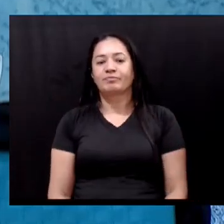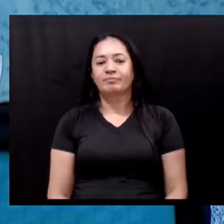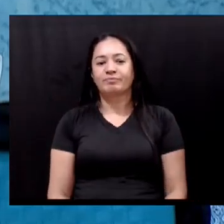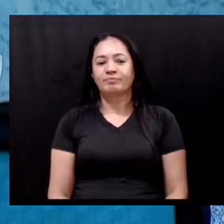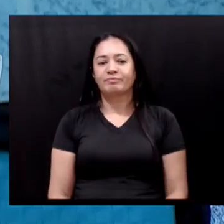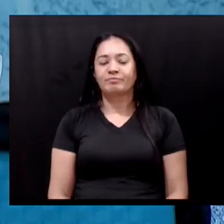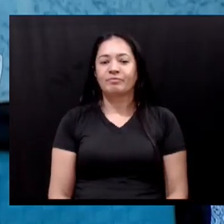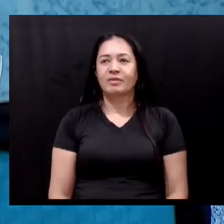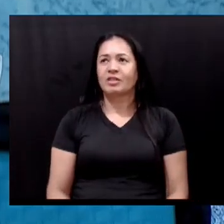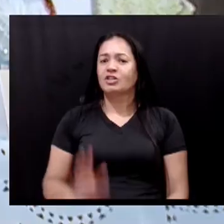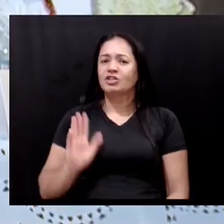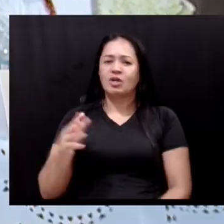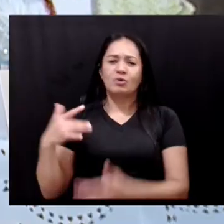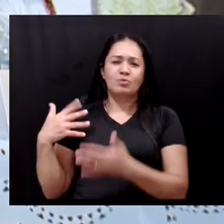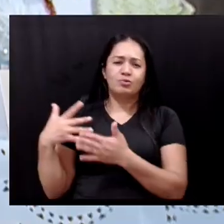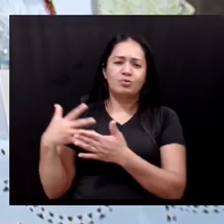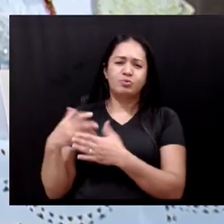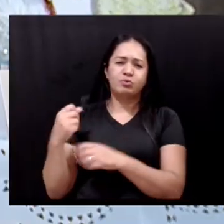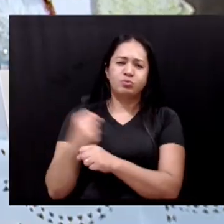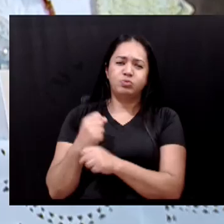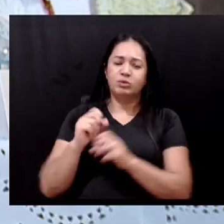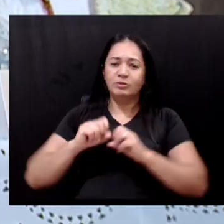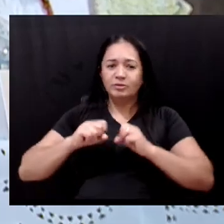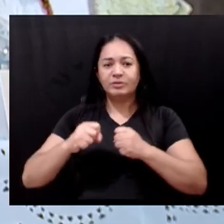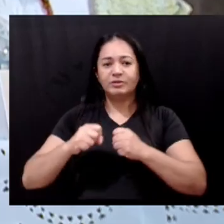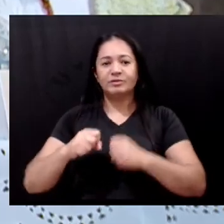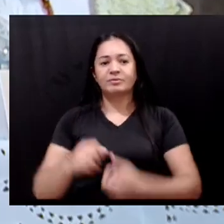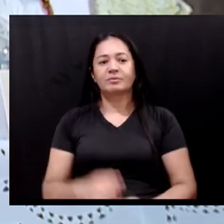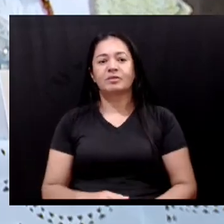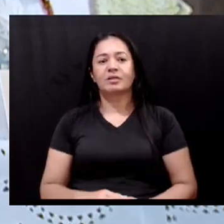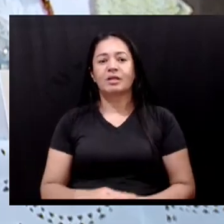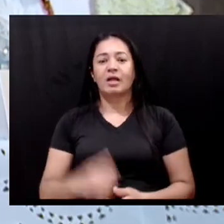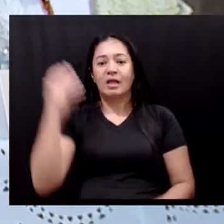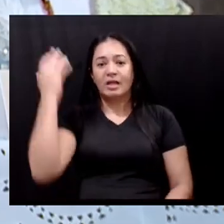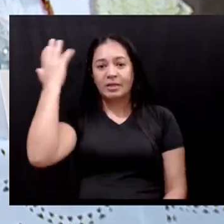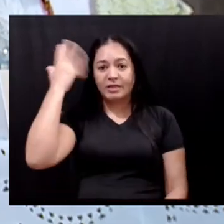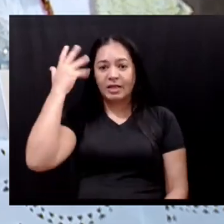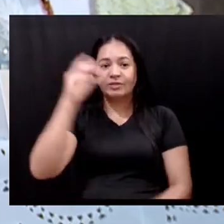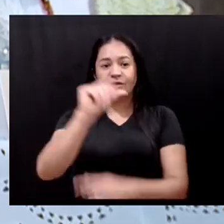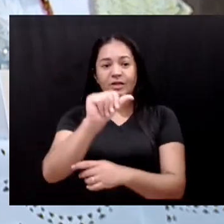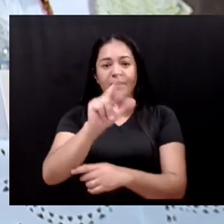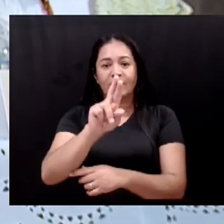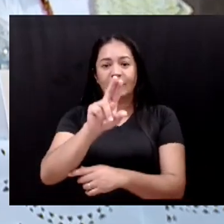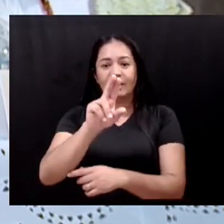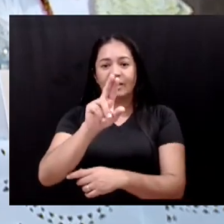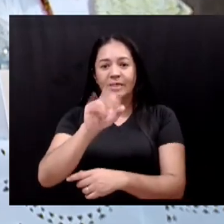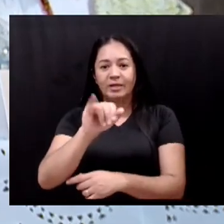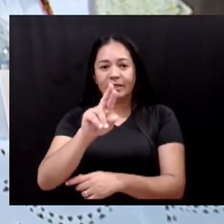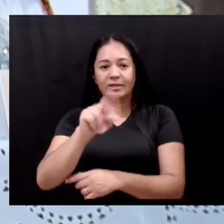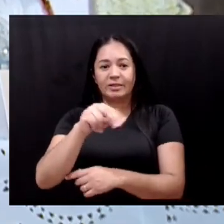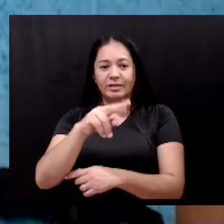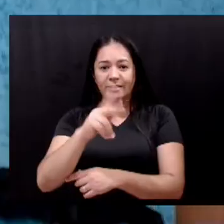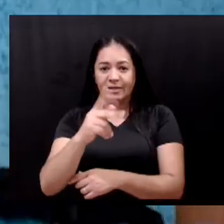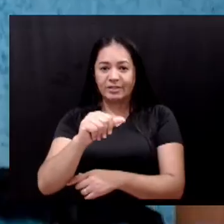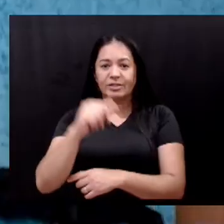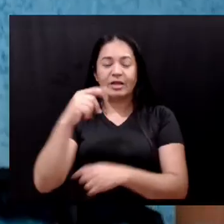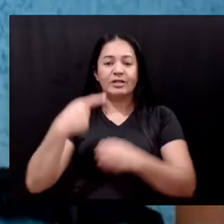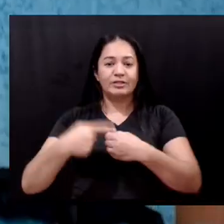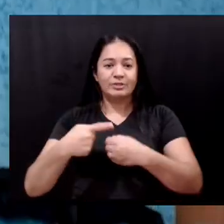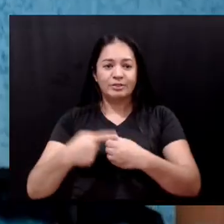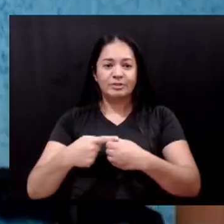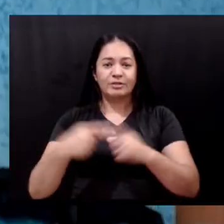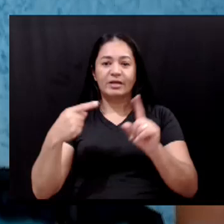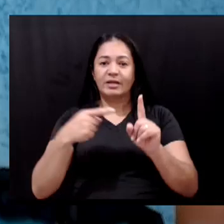de dedicação a essa terra. Natural de Ariranha, interior de São Paulo, José Estrivo, o pai Gita, veio